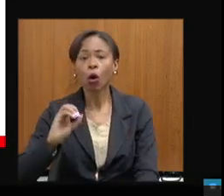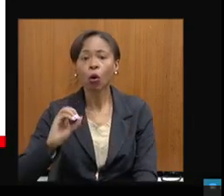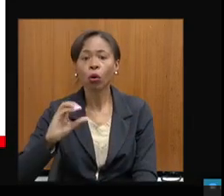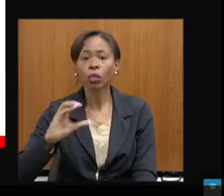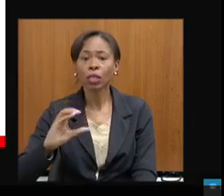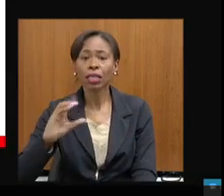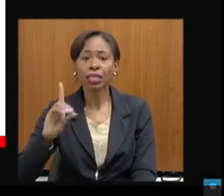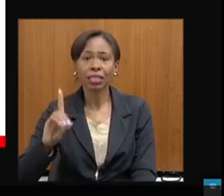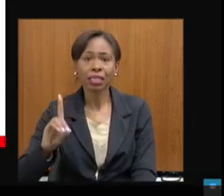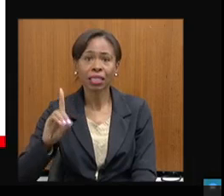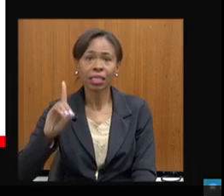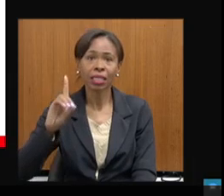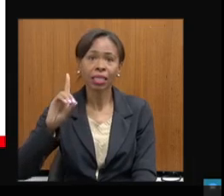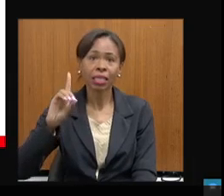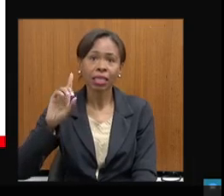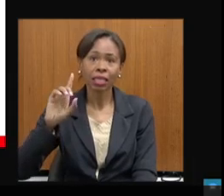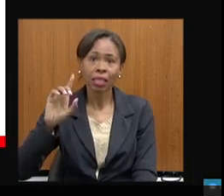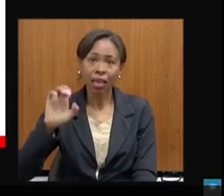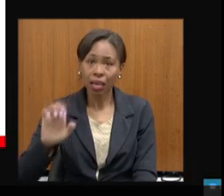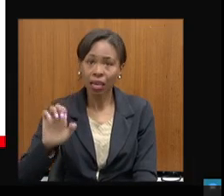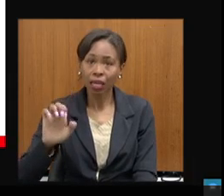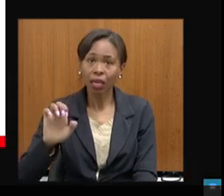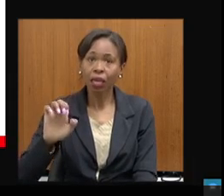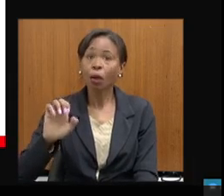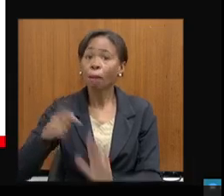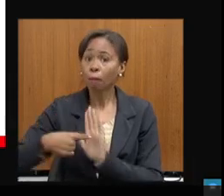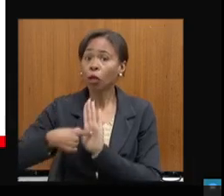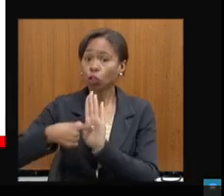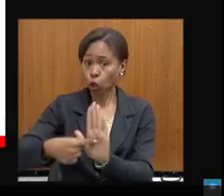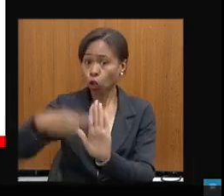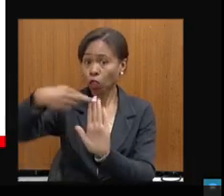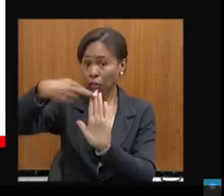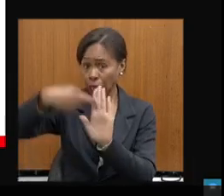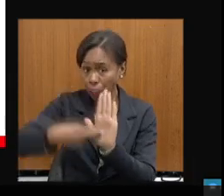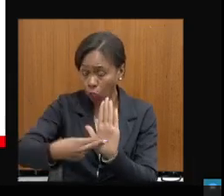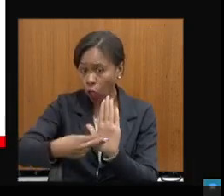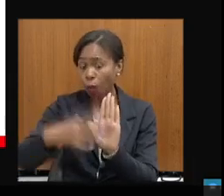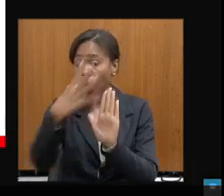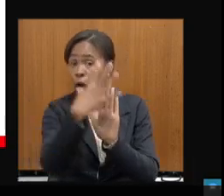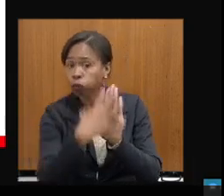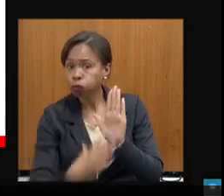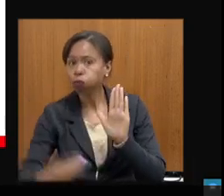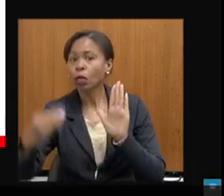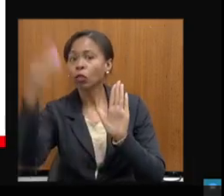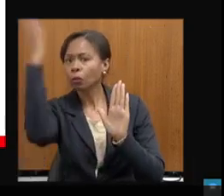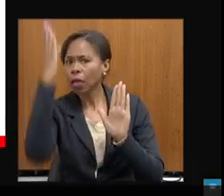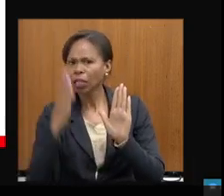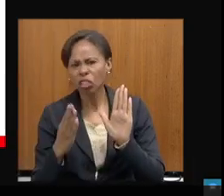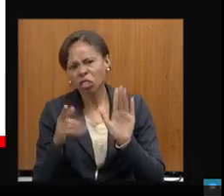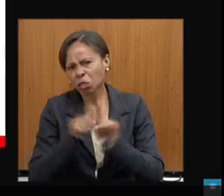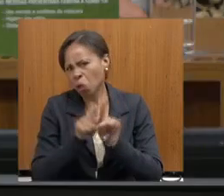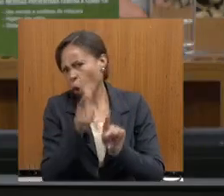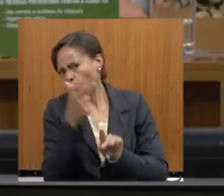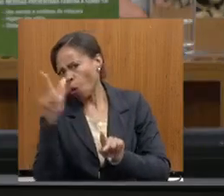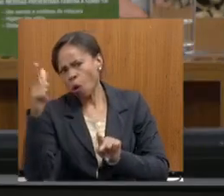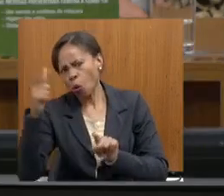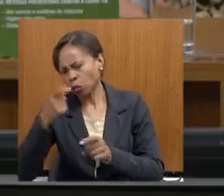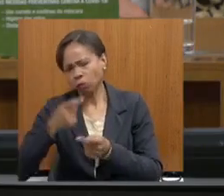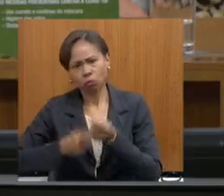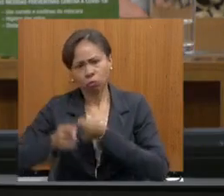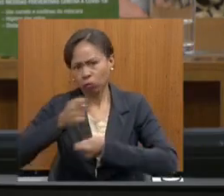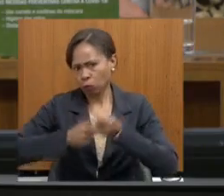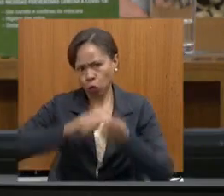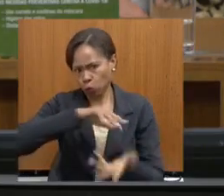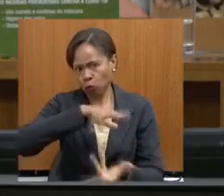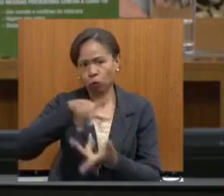último relatório como sendo um exemplo a ser seguido não só no Brasil mas em outras economias também em desenvolvimento no mundo